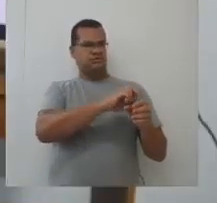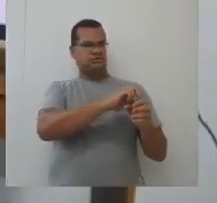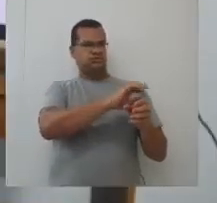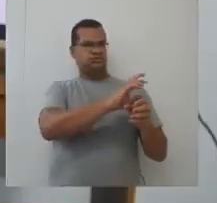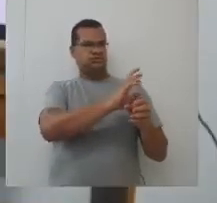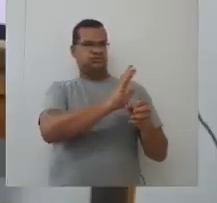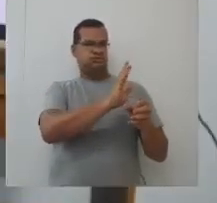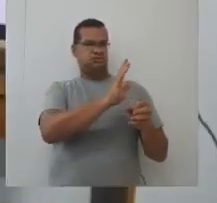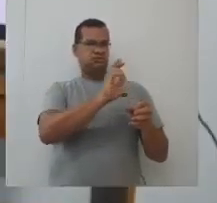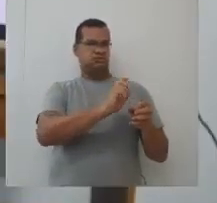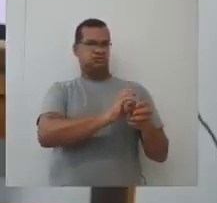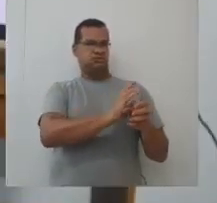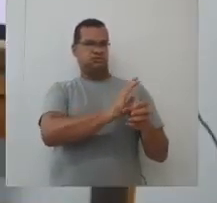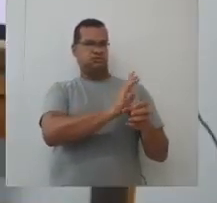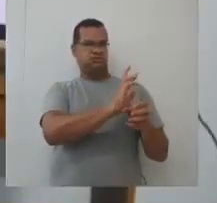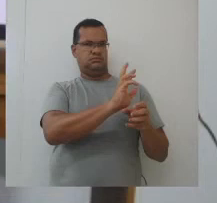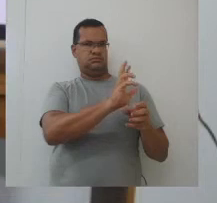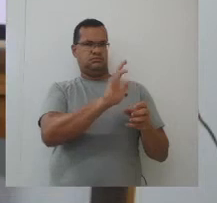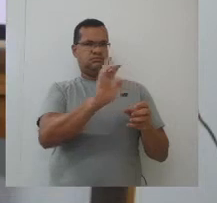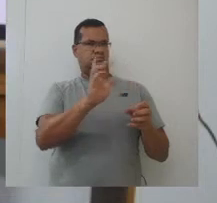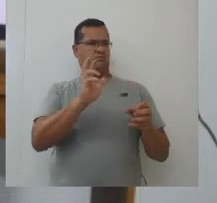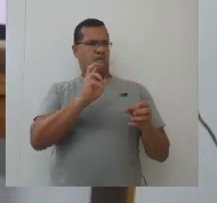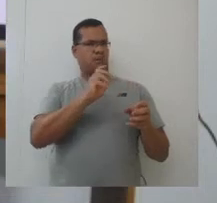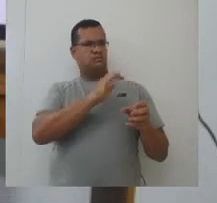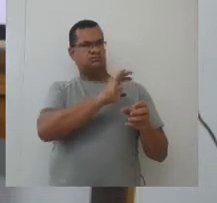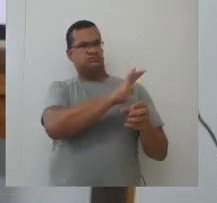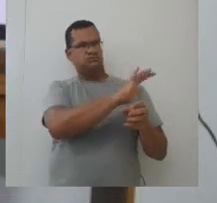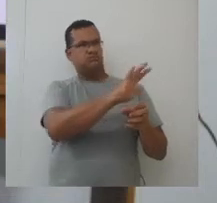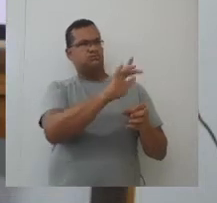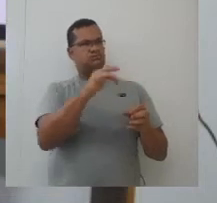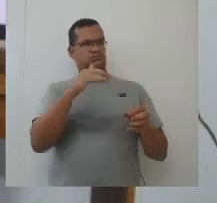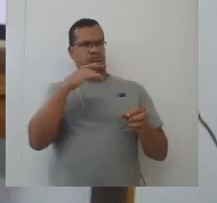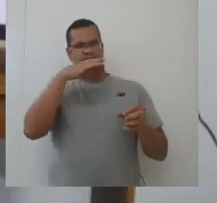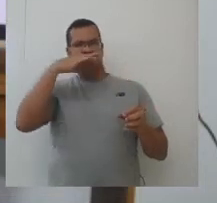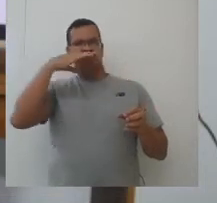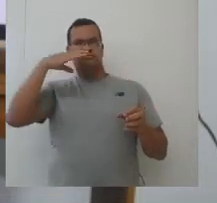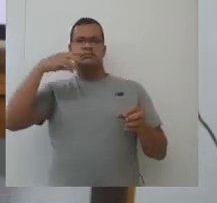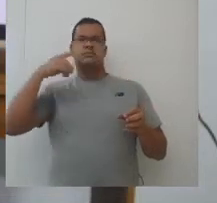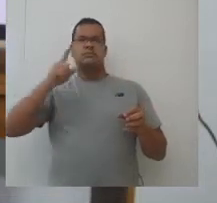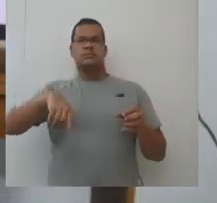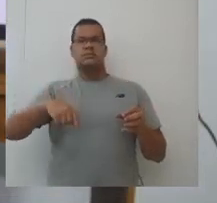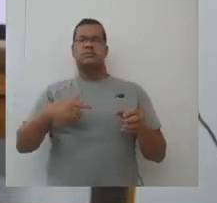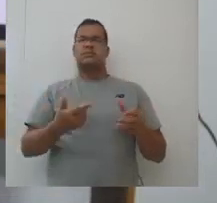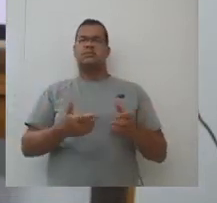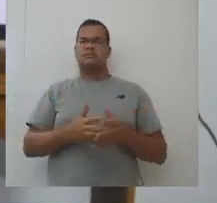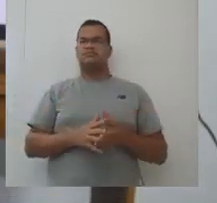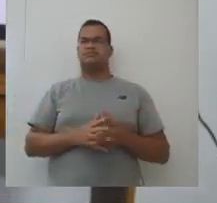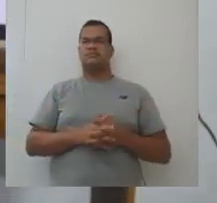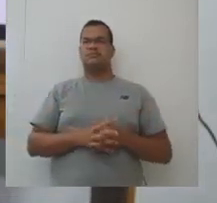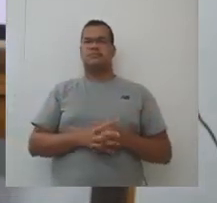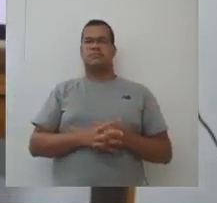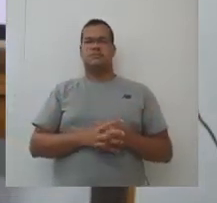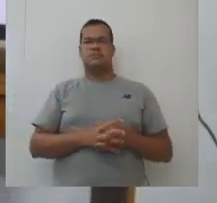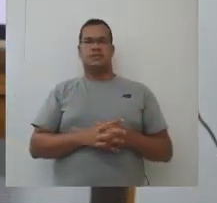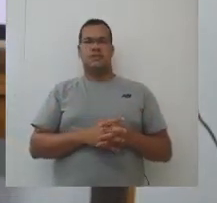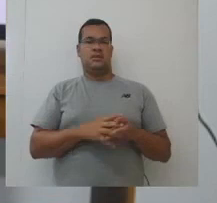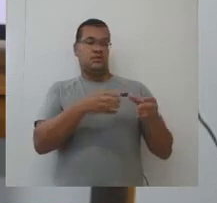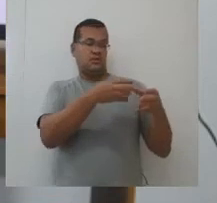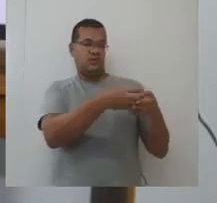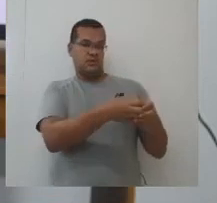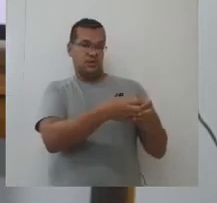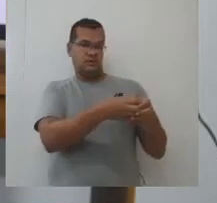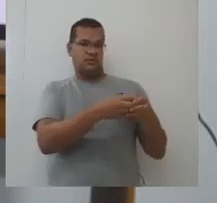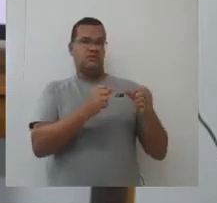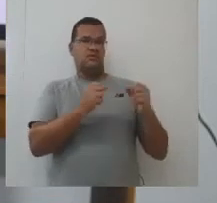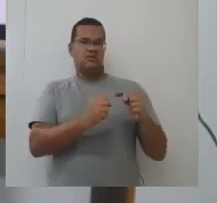redor um campo do perfume, um cheiro do perfume, que exala pelo ar. Esse frasco, a